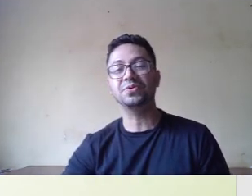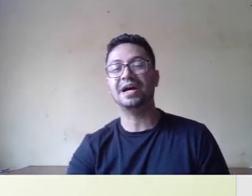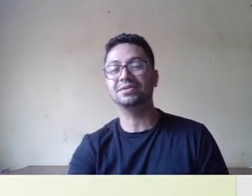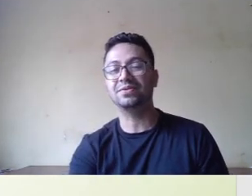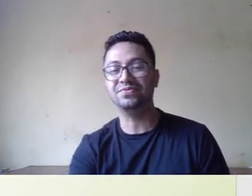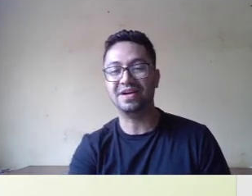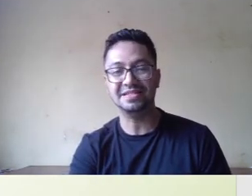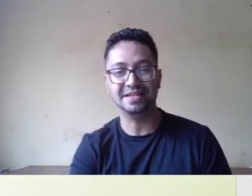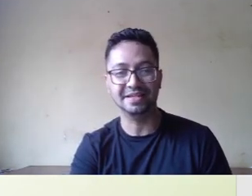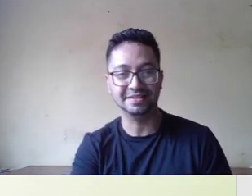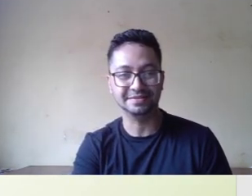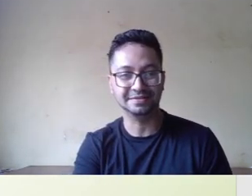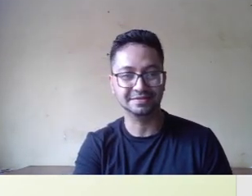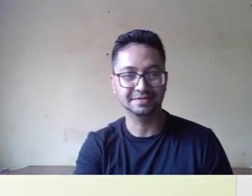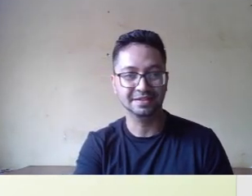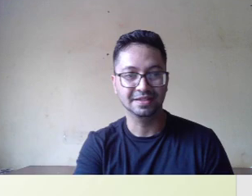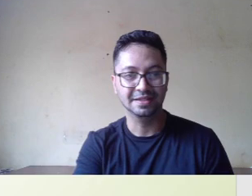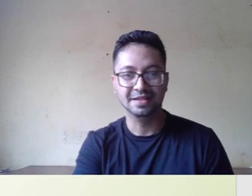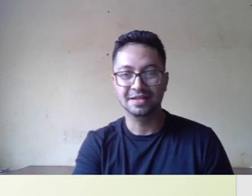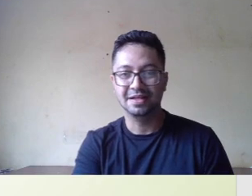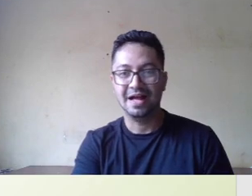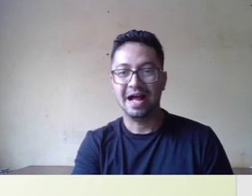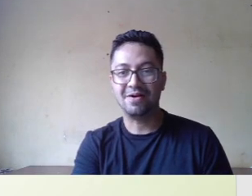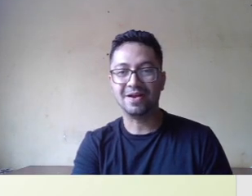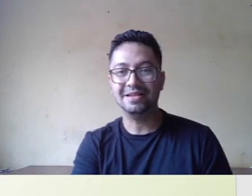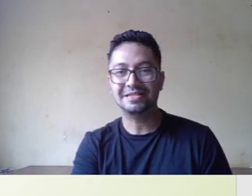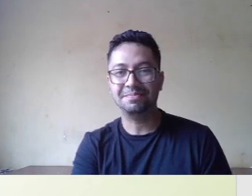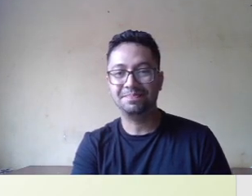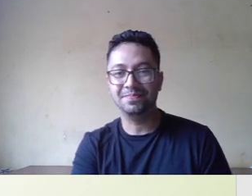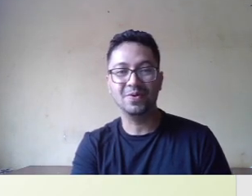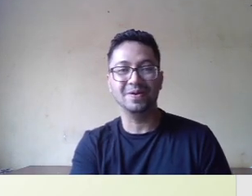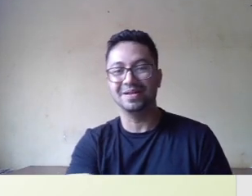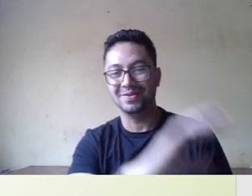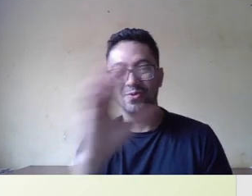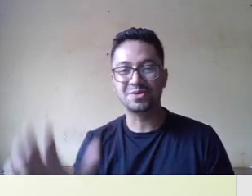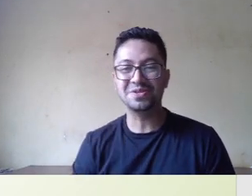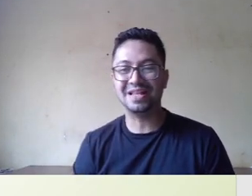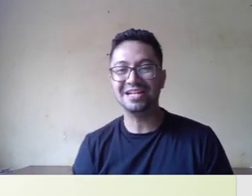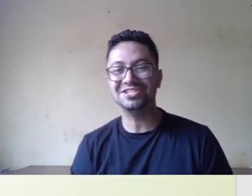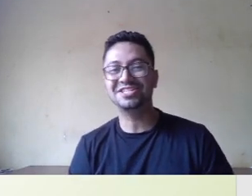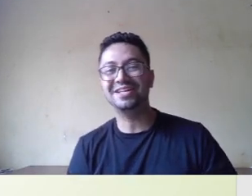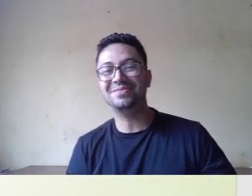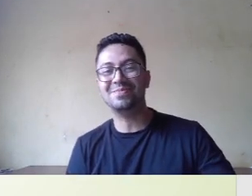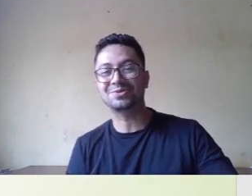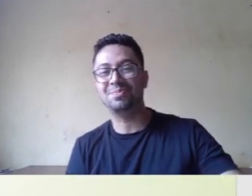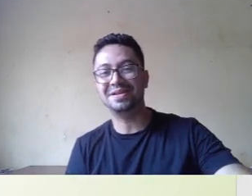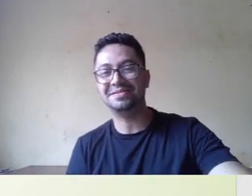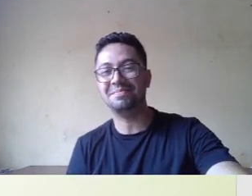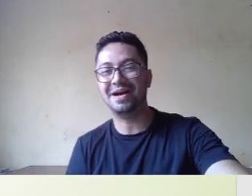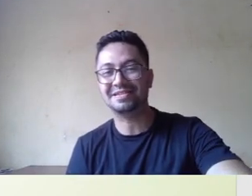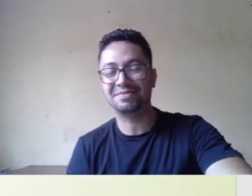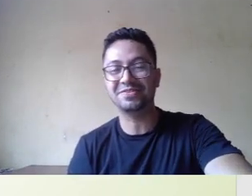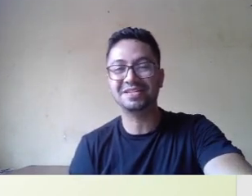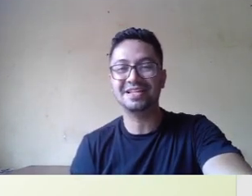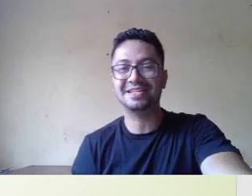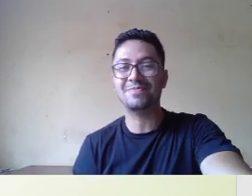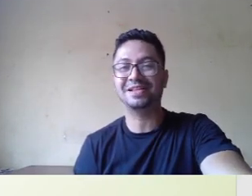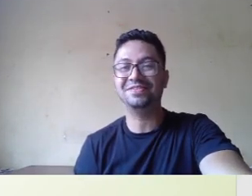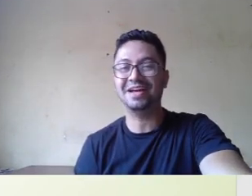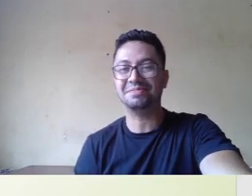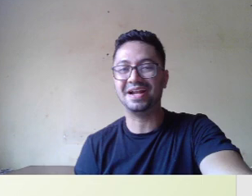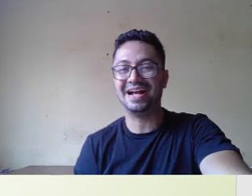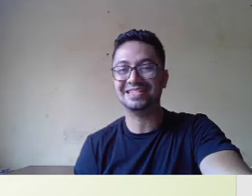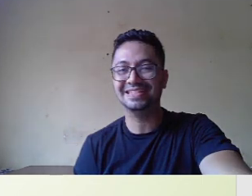fazer, tome muito cuidado com o fazer. Agora, nesse Último slide, a gente tem uma surpresinha básica para vocês,